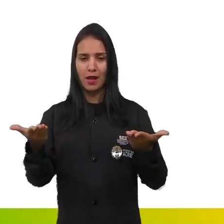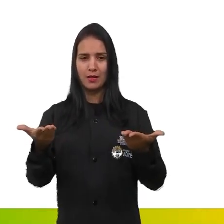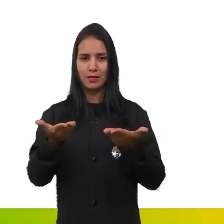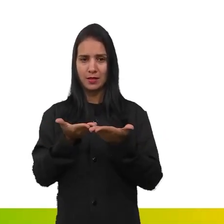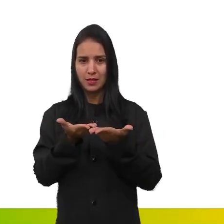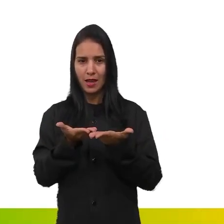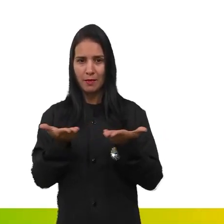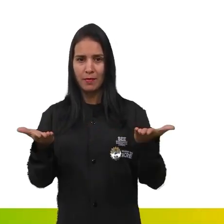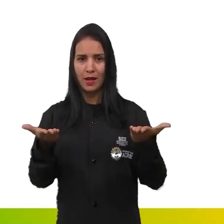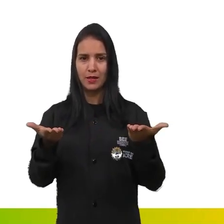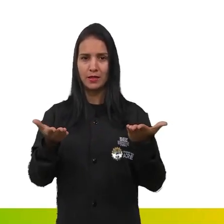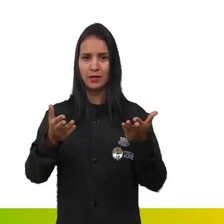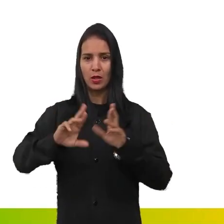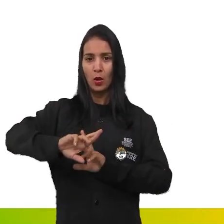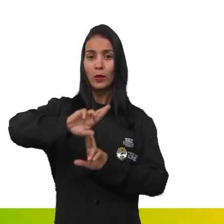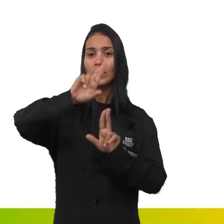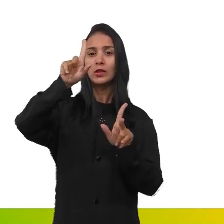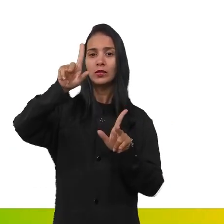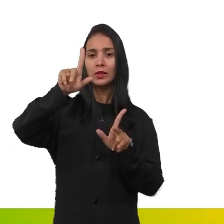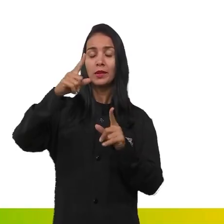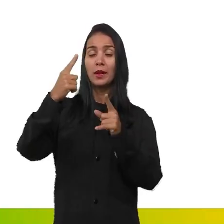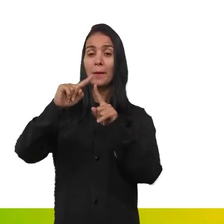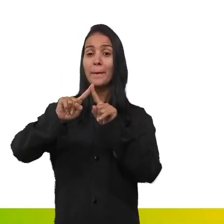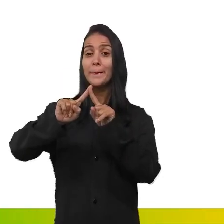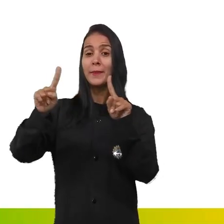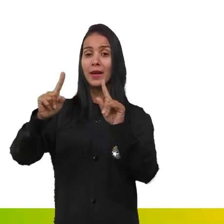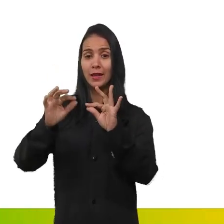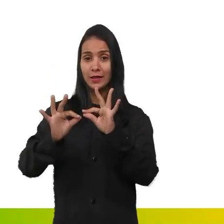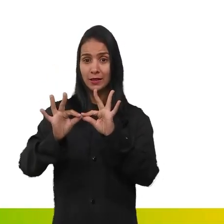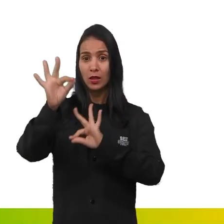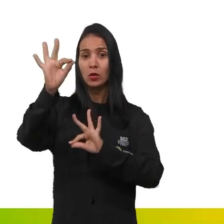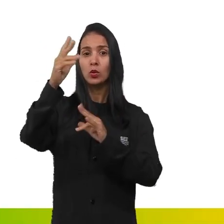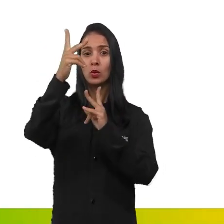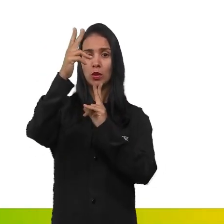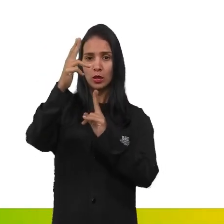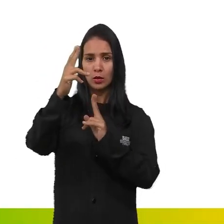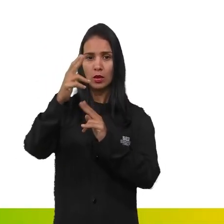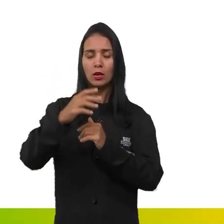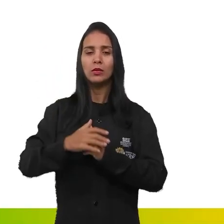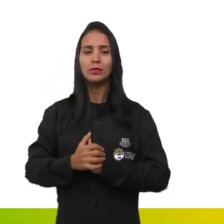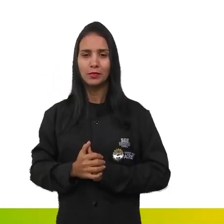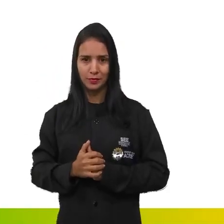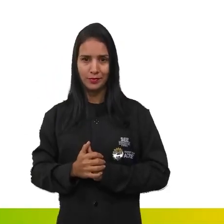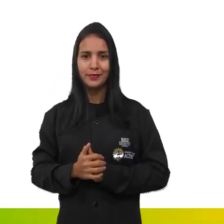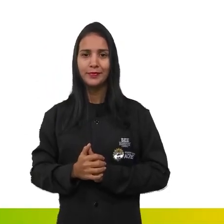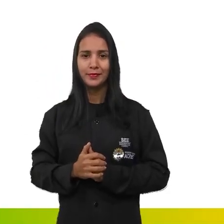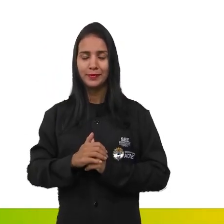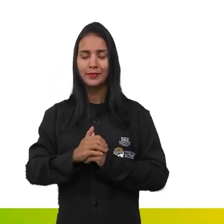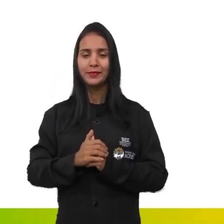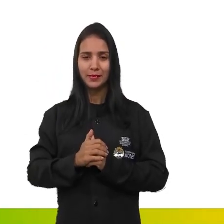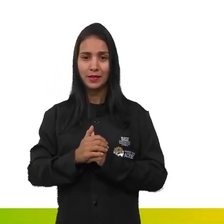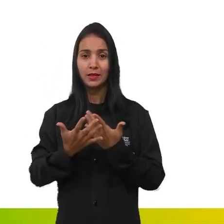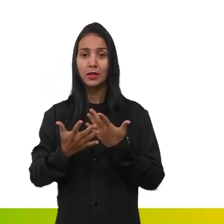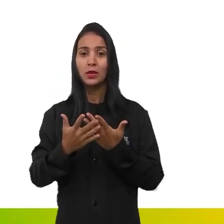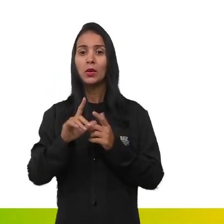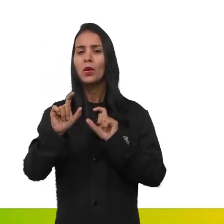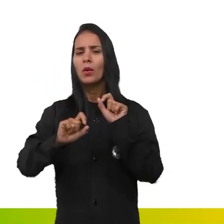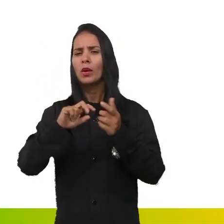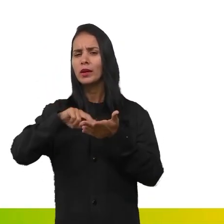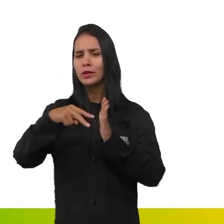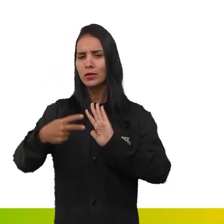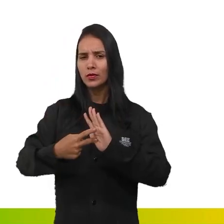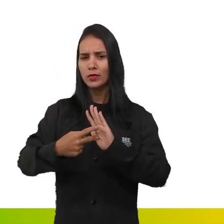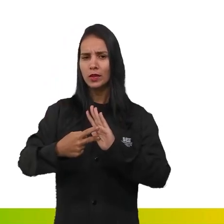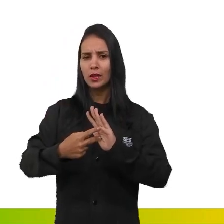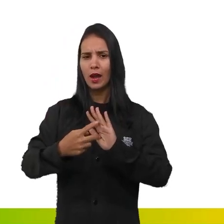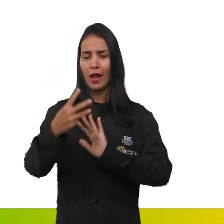pequenas pirâmides, elas têm a mesma altura também. E se elas tiverem a mesma altura, significa que essas